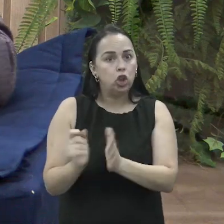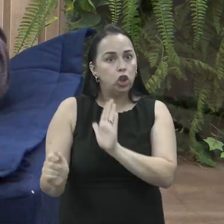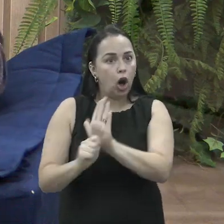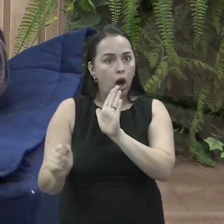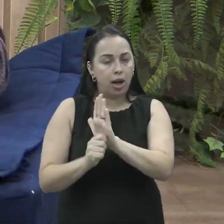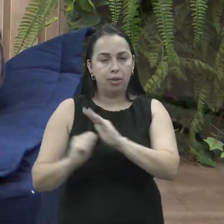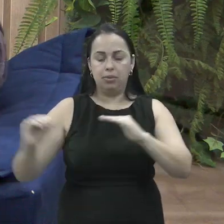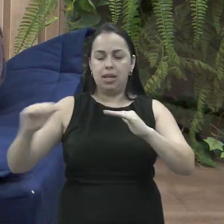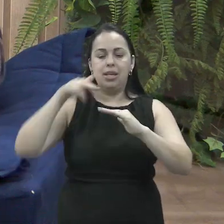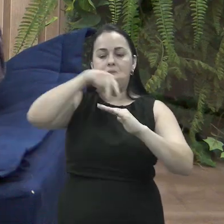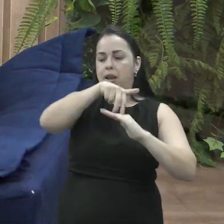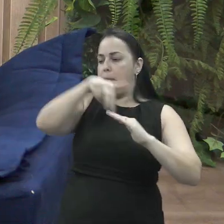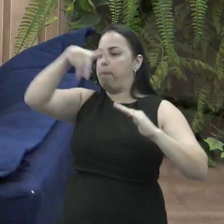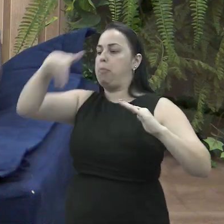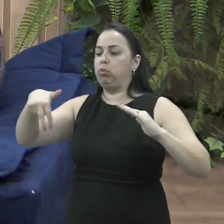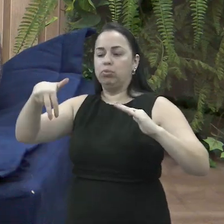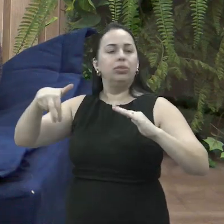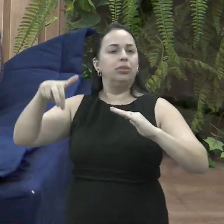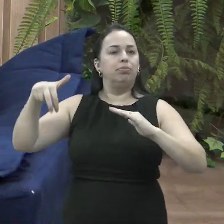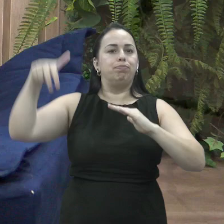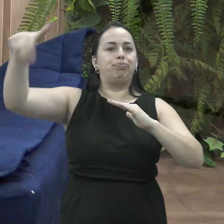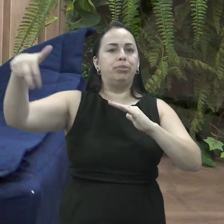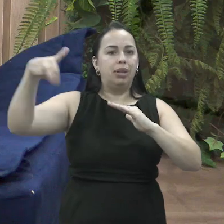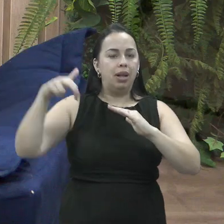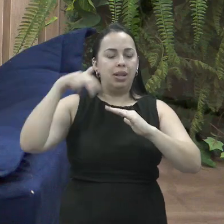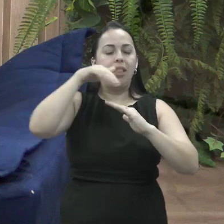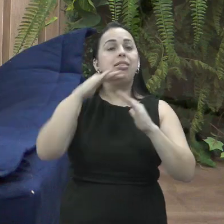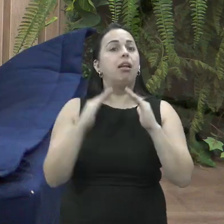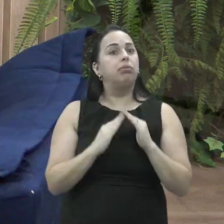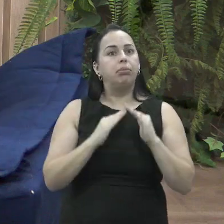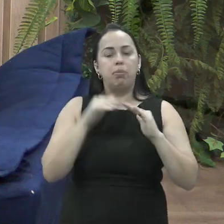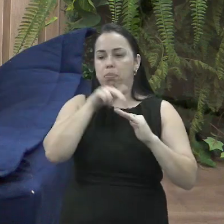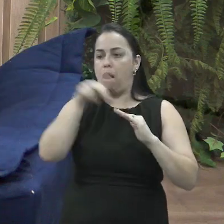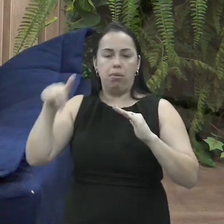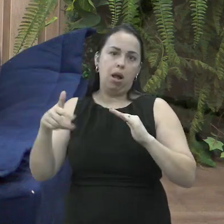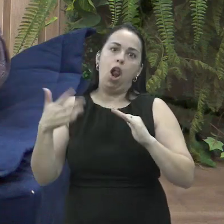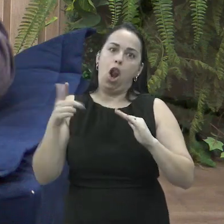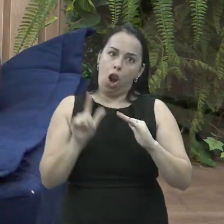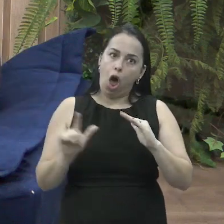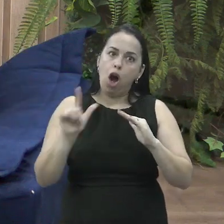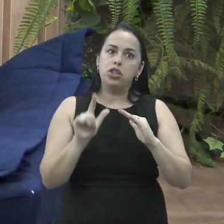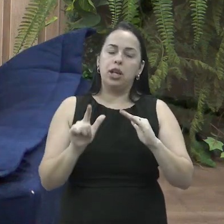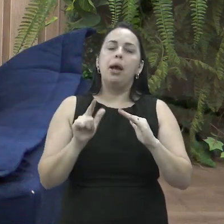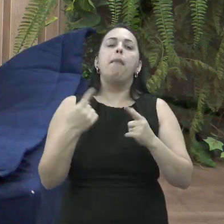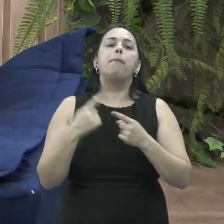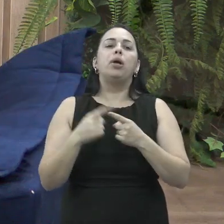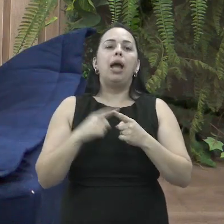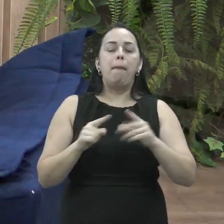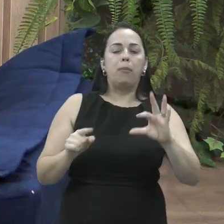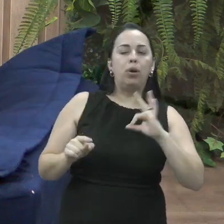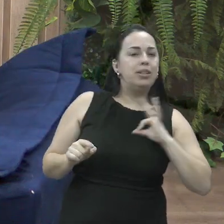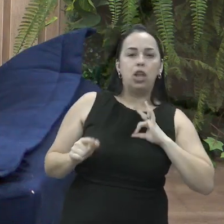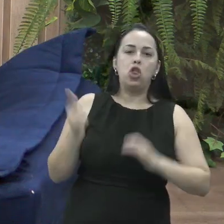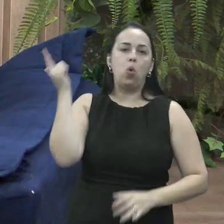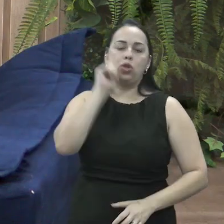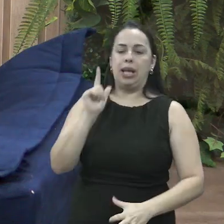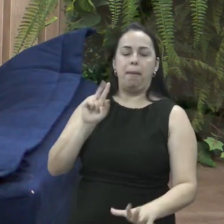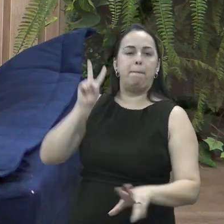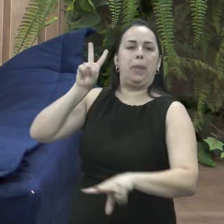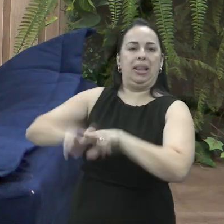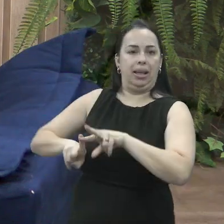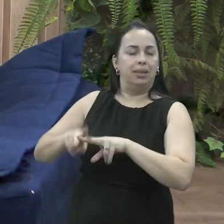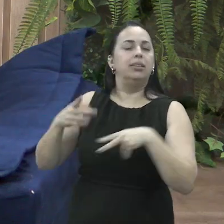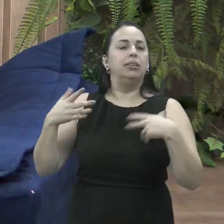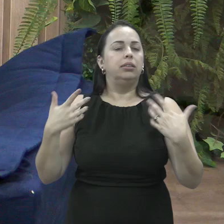drogas, e essas pessoas vão passando por cima do telhado, faz o pedido, eles entregam, soltam e entregam lá, obviamente para dificultar o trabalho da